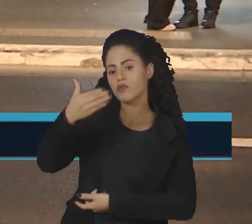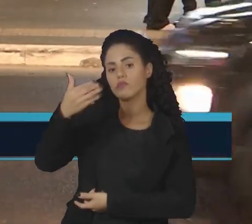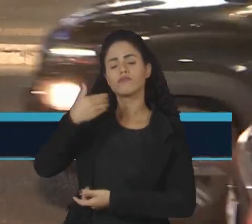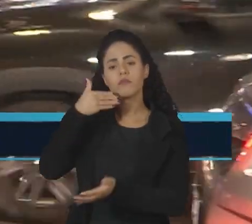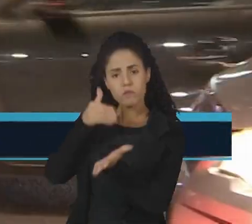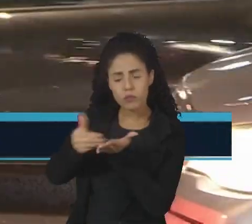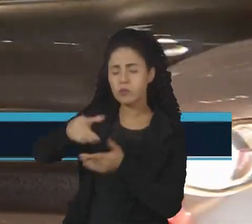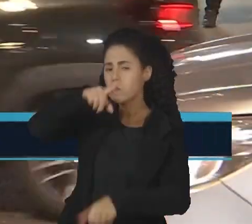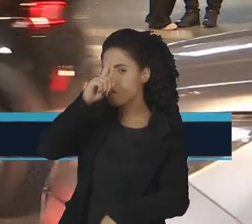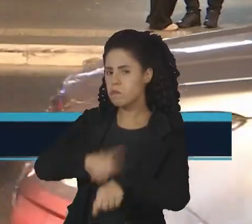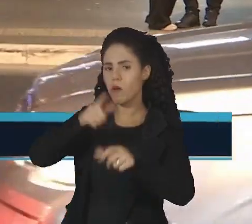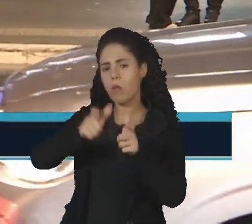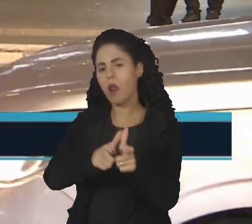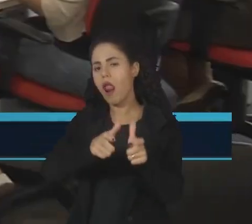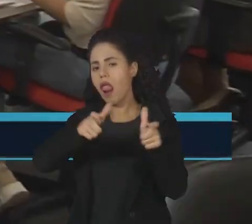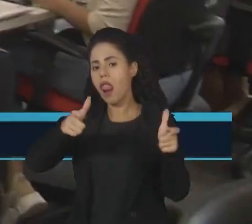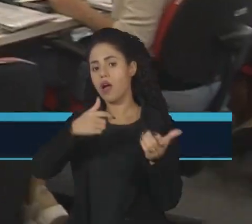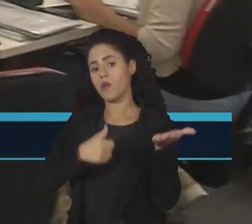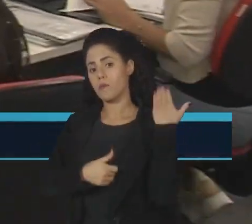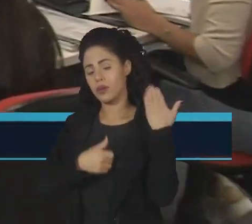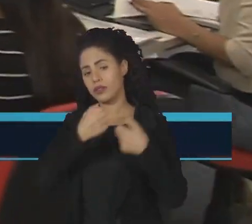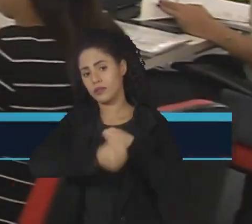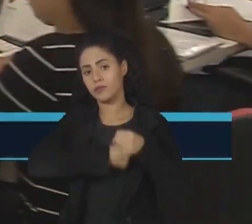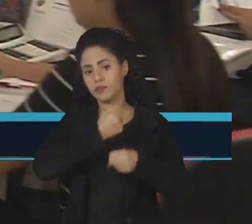bateu recorde no ano passado.